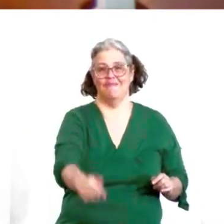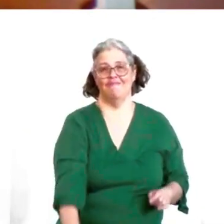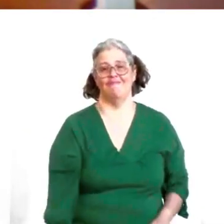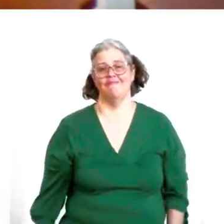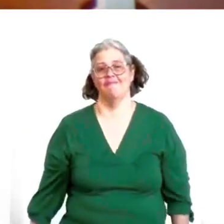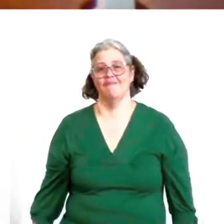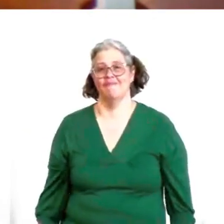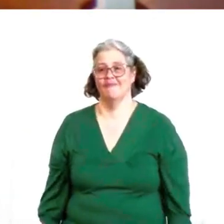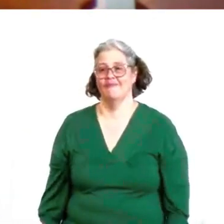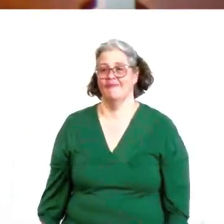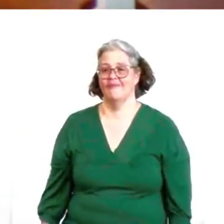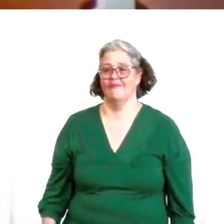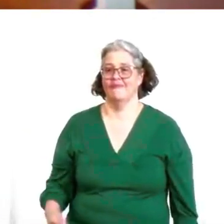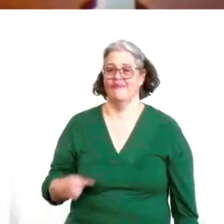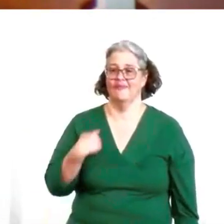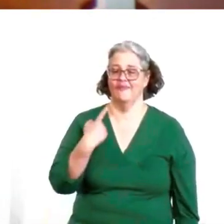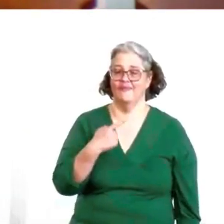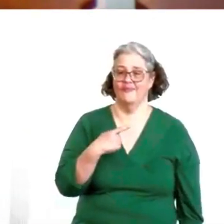Lá nós vamos habitar.